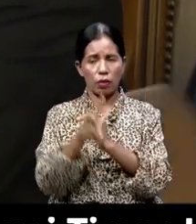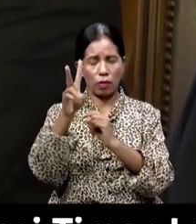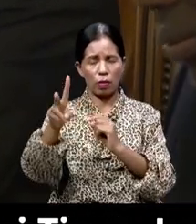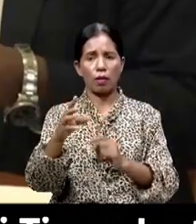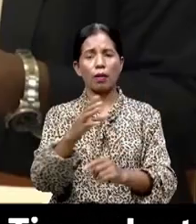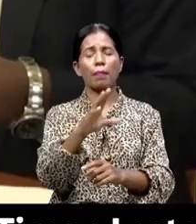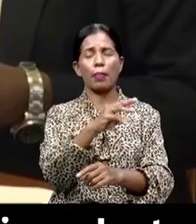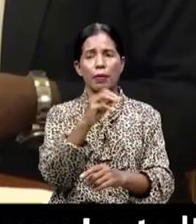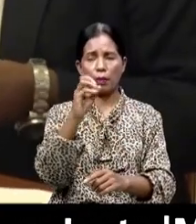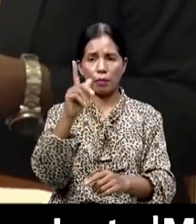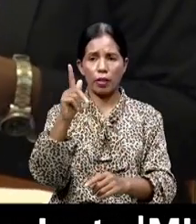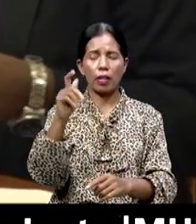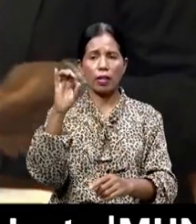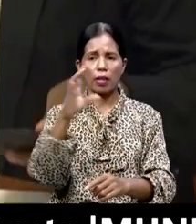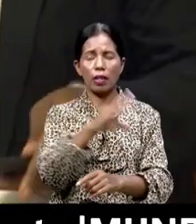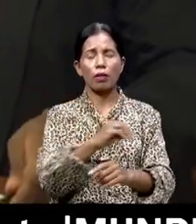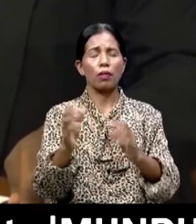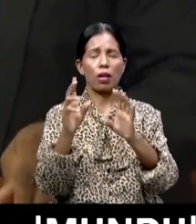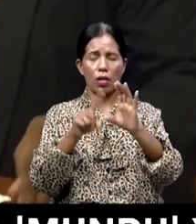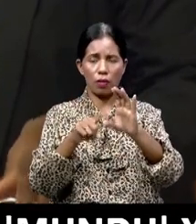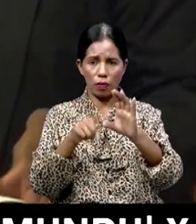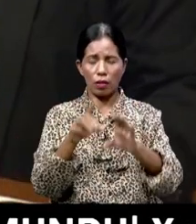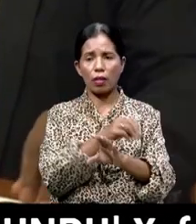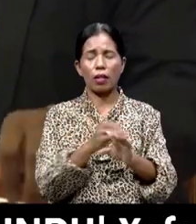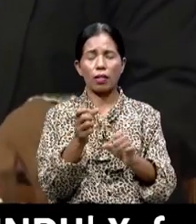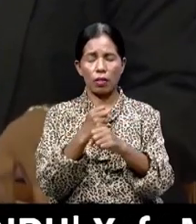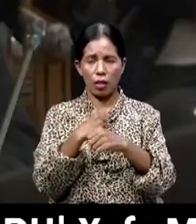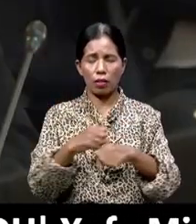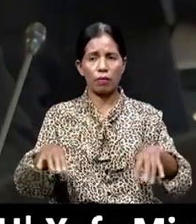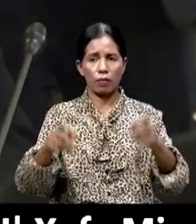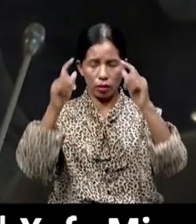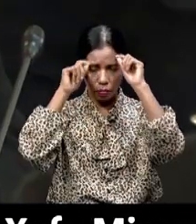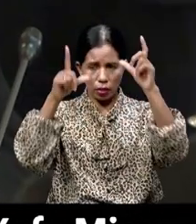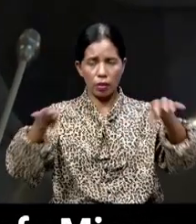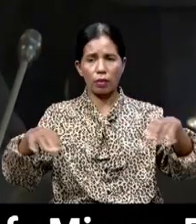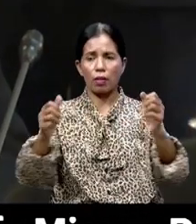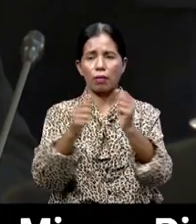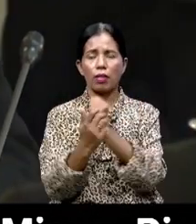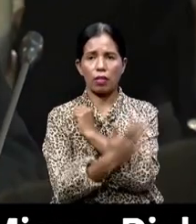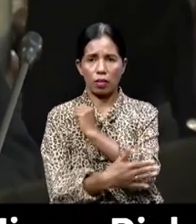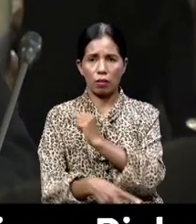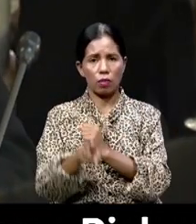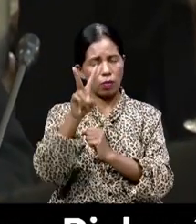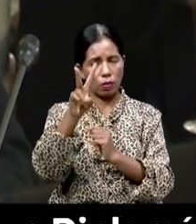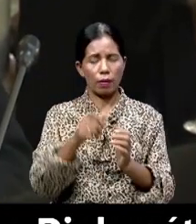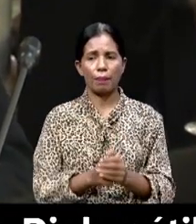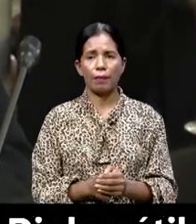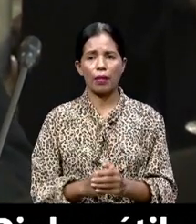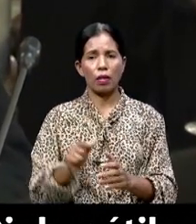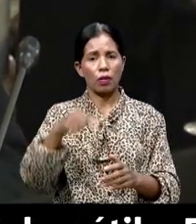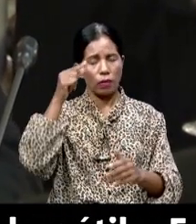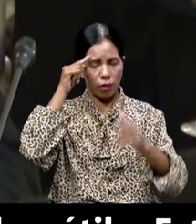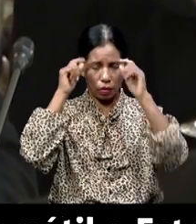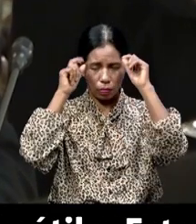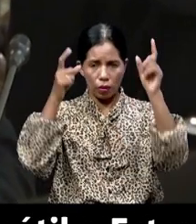e Angola, né? Anessan acto ida, a tua reabertura no Hametin Filafali, Timor-Leste, na relação com a nação ruana. Foi na leste, né? Governo